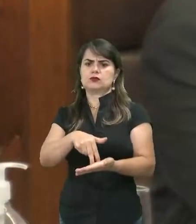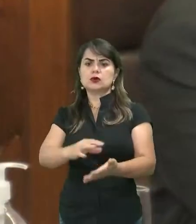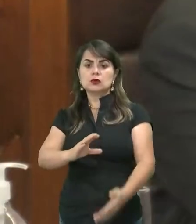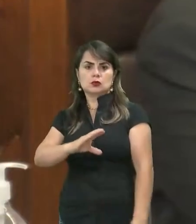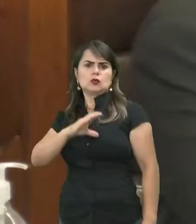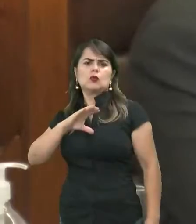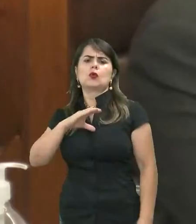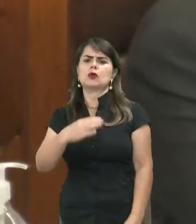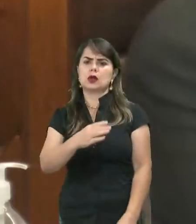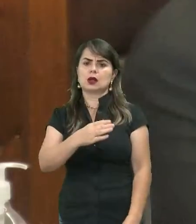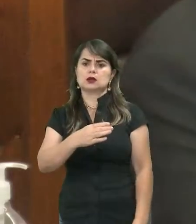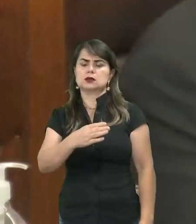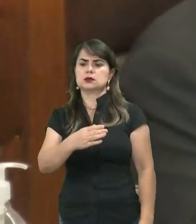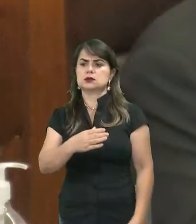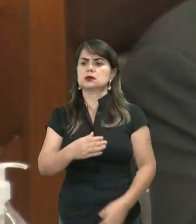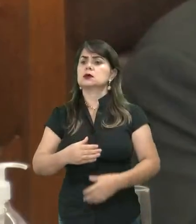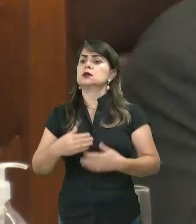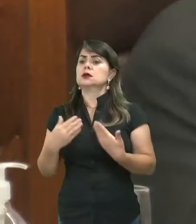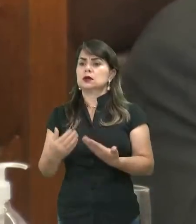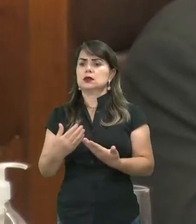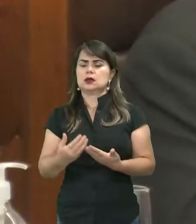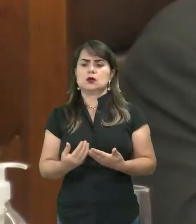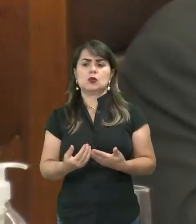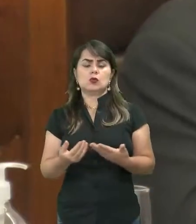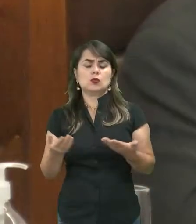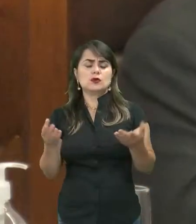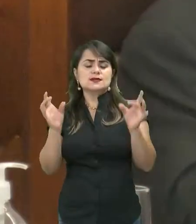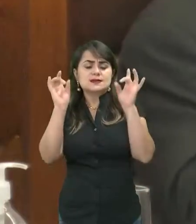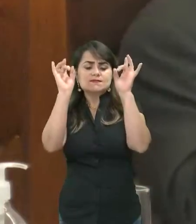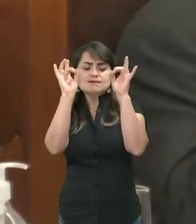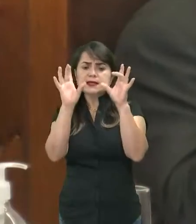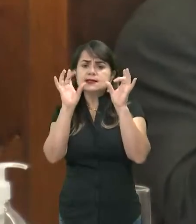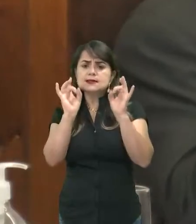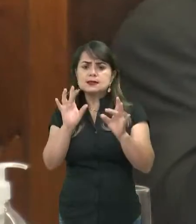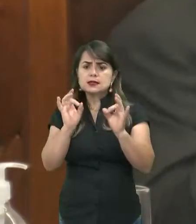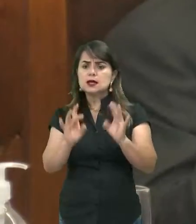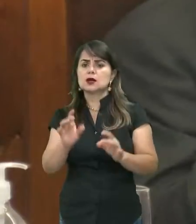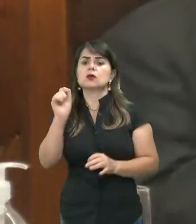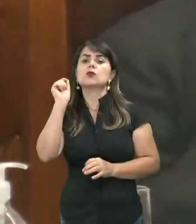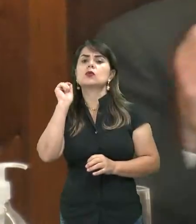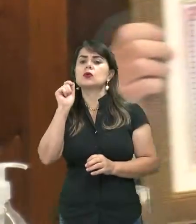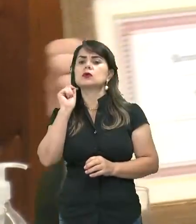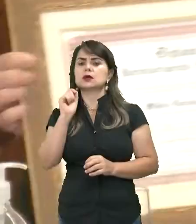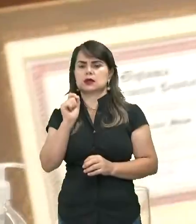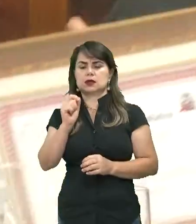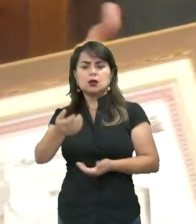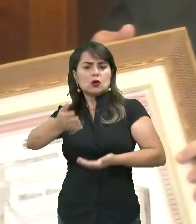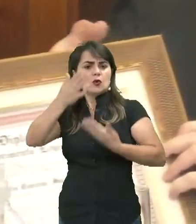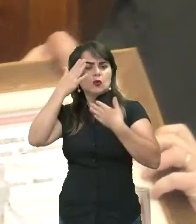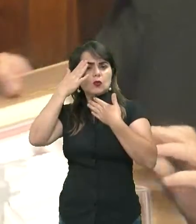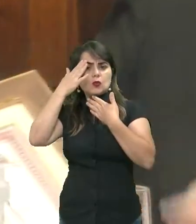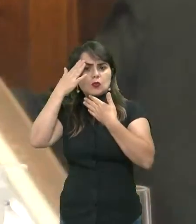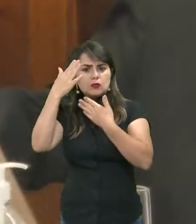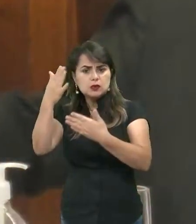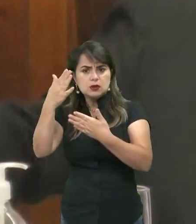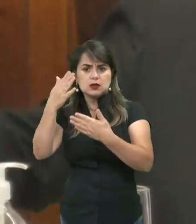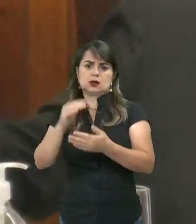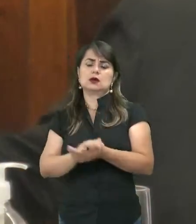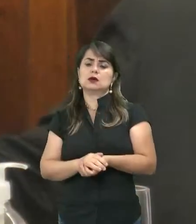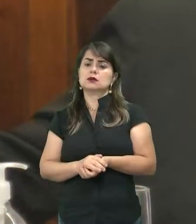é um momento que nós temos também de agradecer e de reconhecer o trabalho de todos